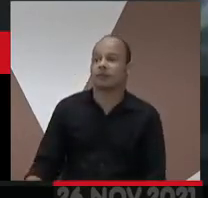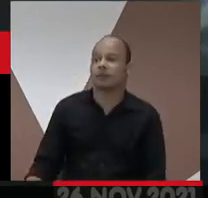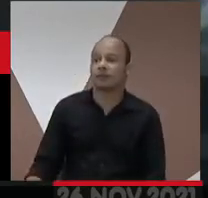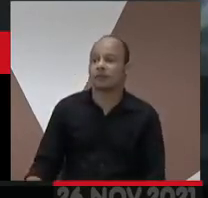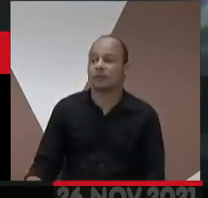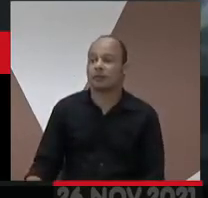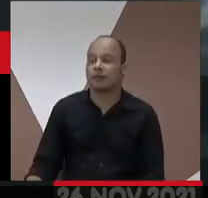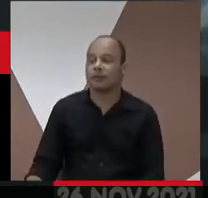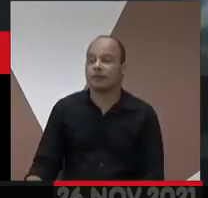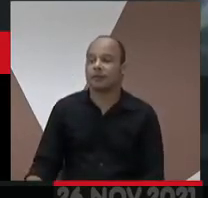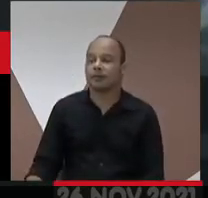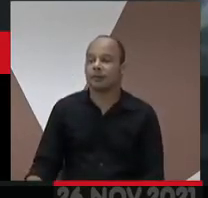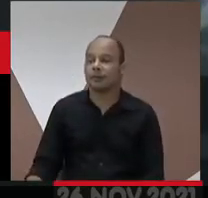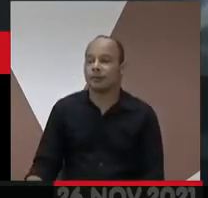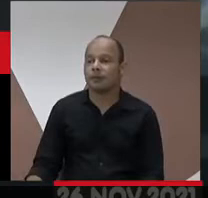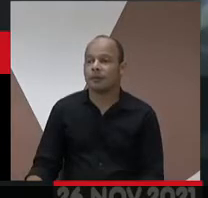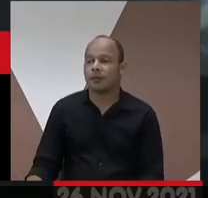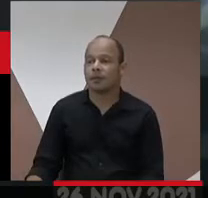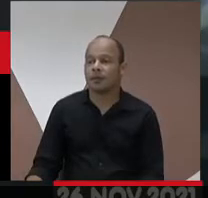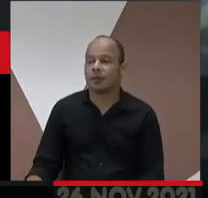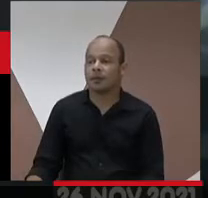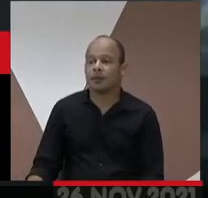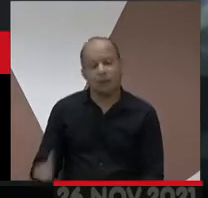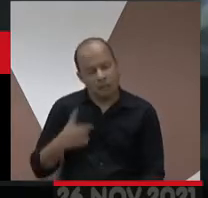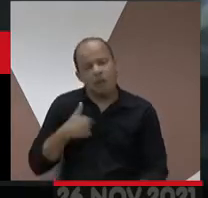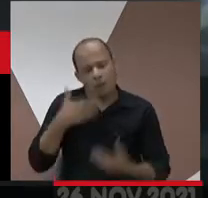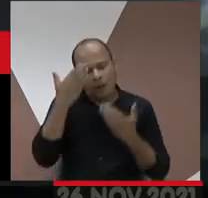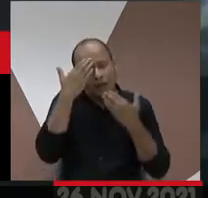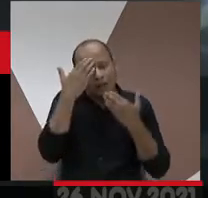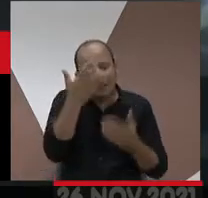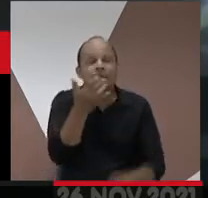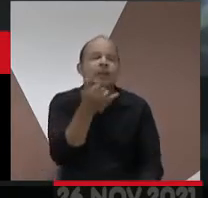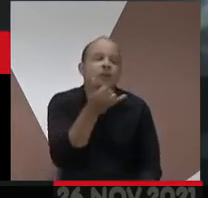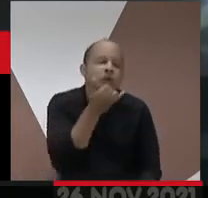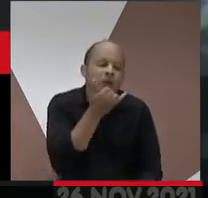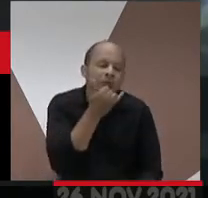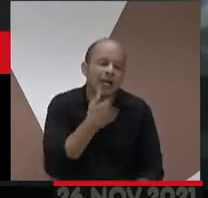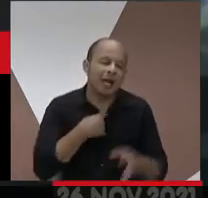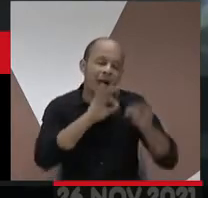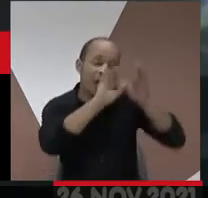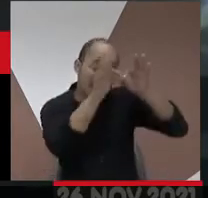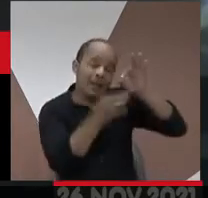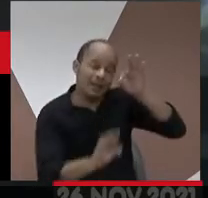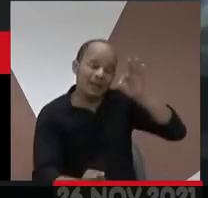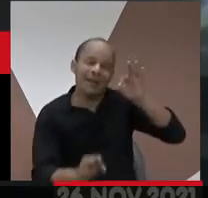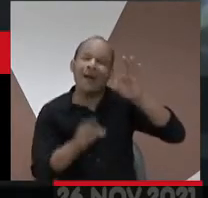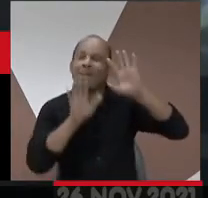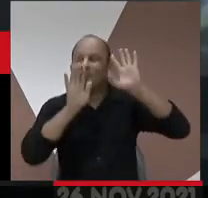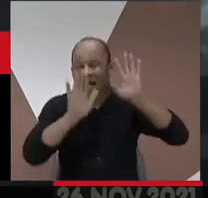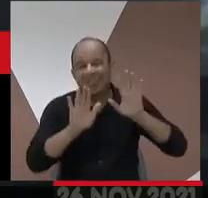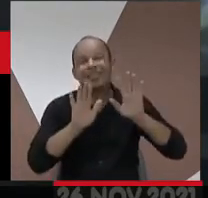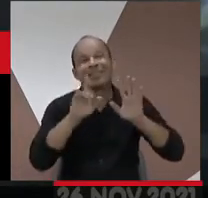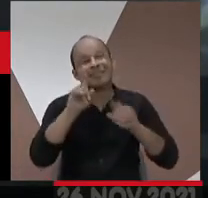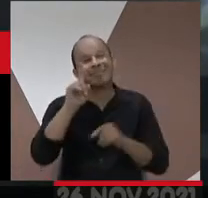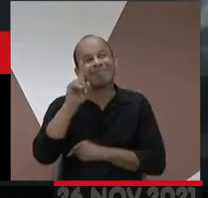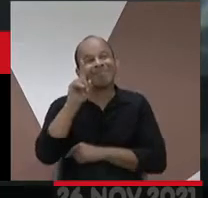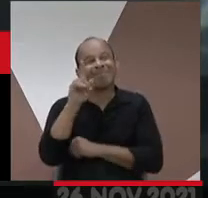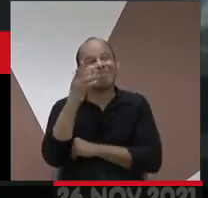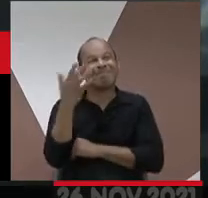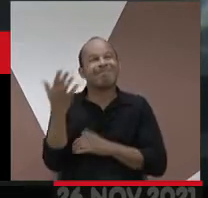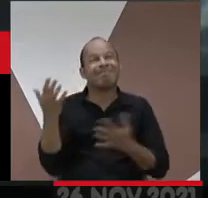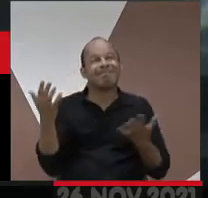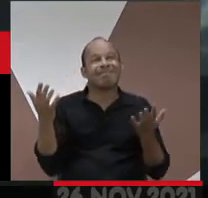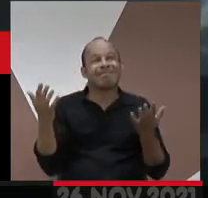totalmente desamparadas. Mas, olha, agradeço muito, desculpe ter me alongado, mas essa é realmente a primeira